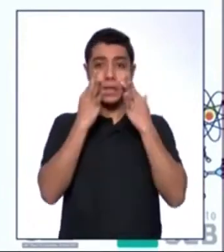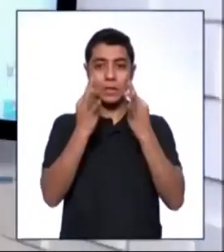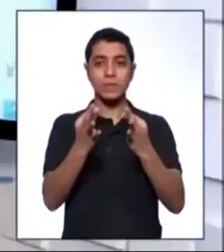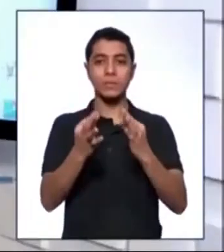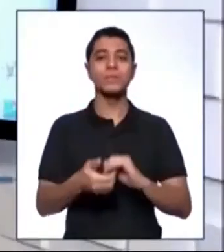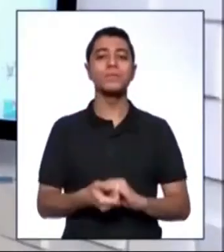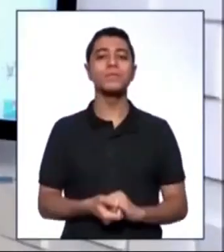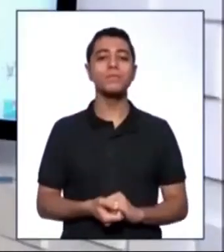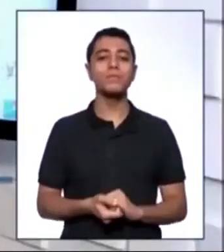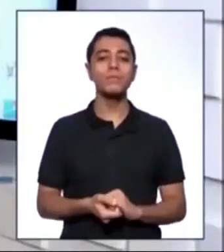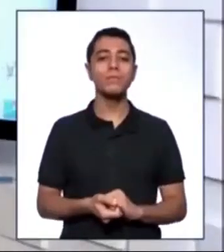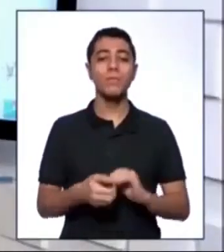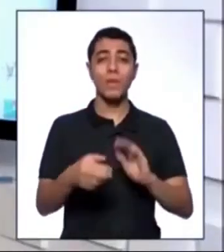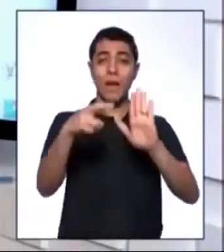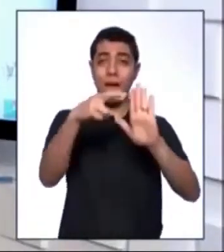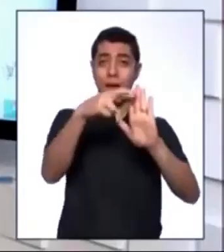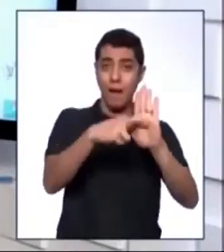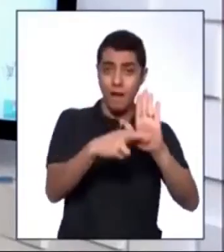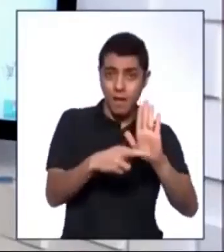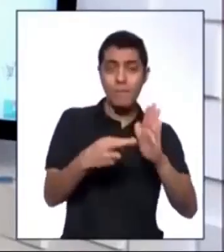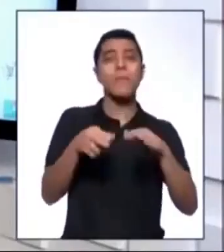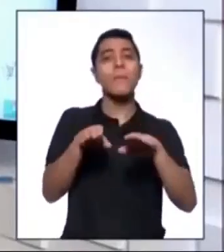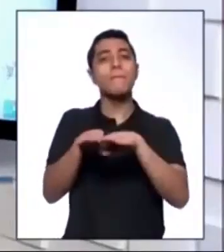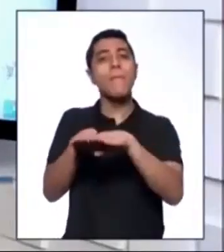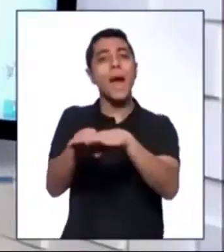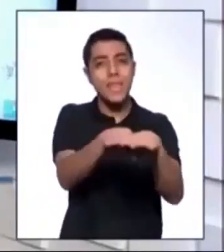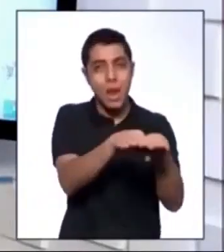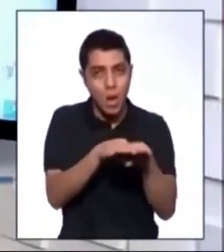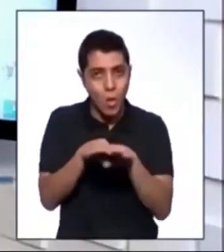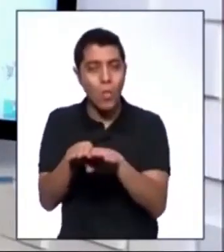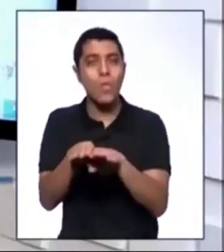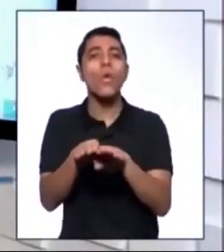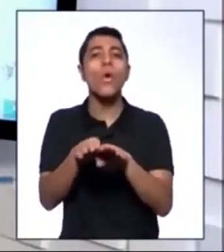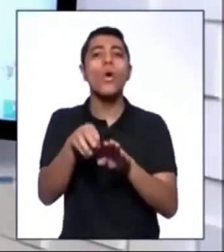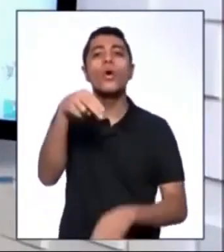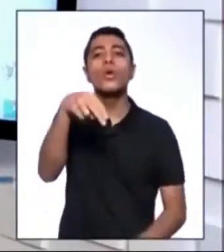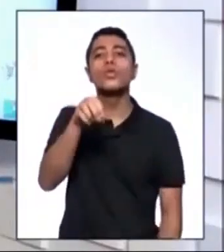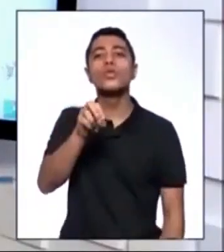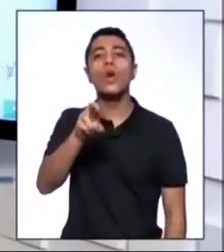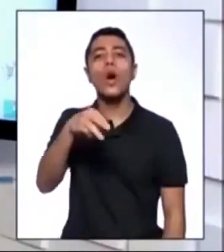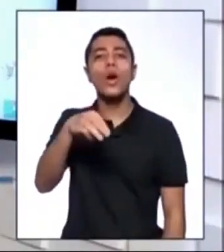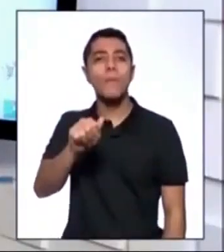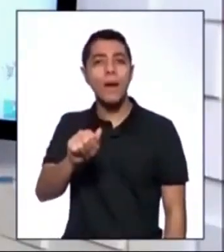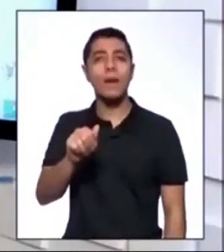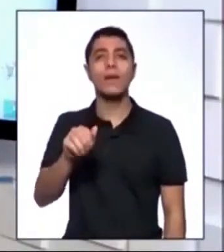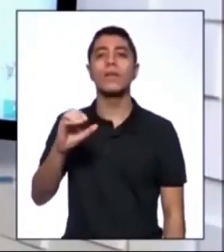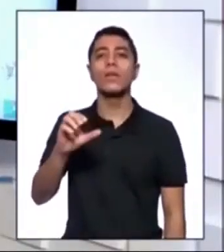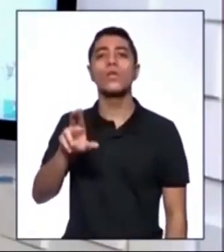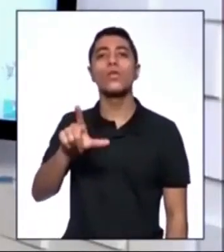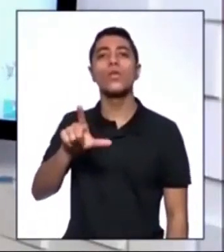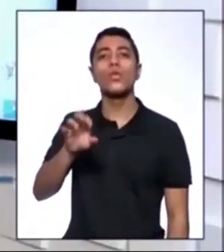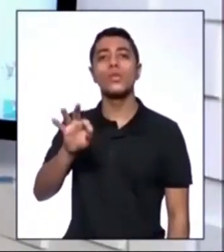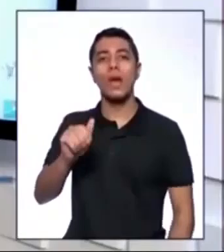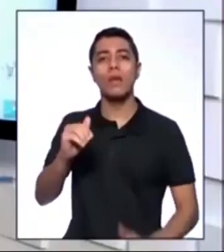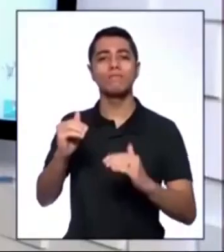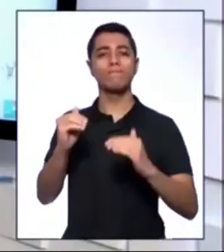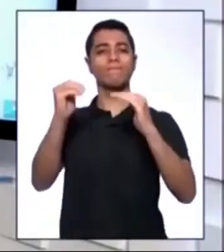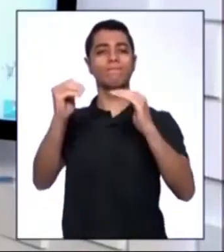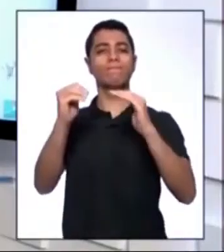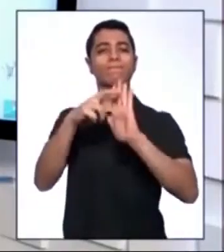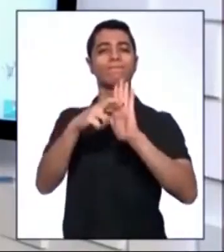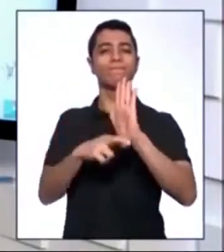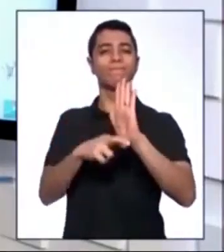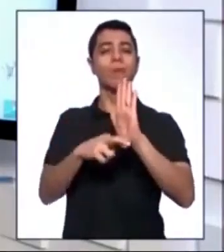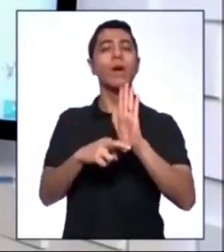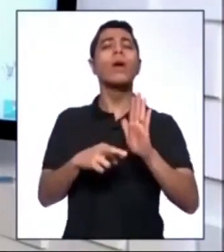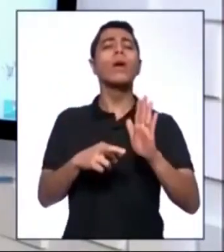Centrado em regras, padrão e norma culta. Bom, vamos combinar uma coisa bem importante aqui, mas agora você promete que vai prestar atenção que isso é sério.